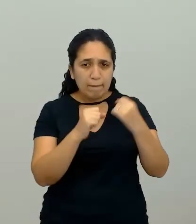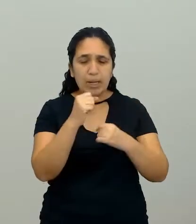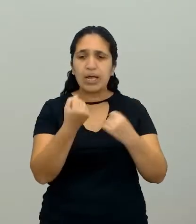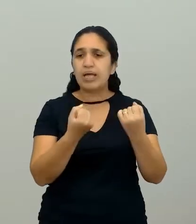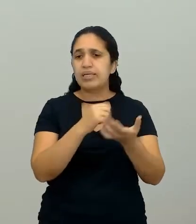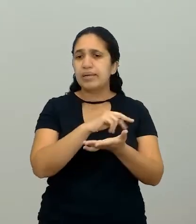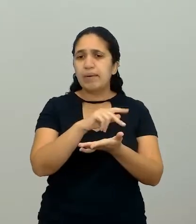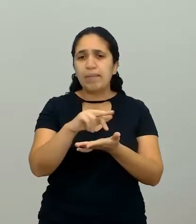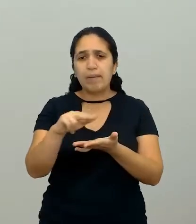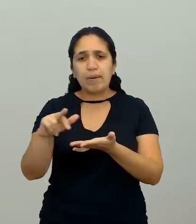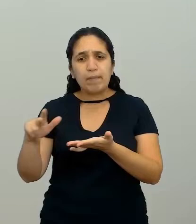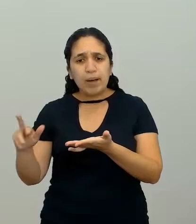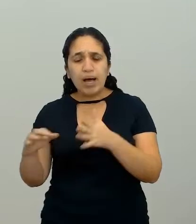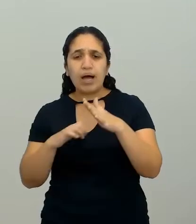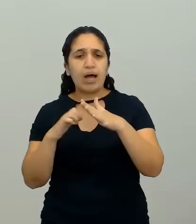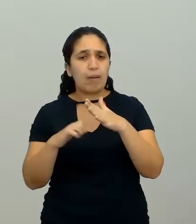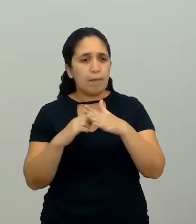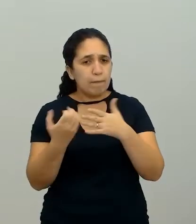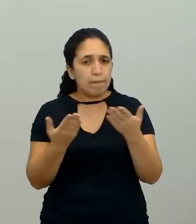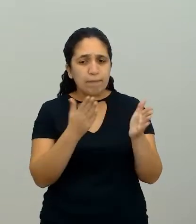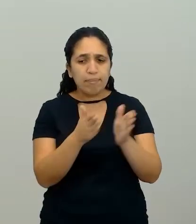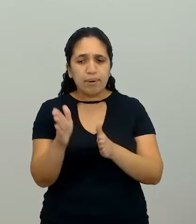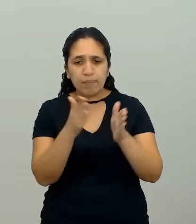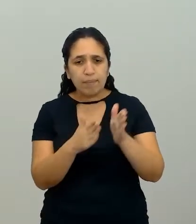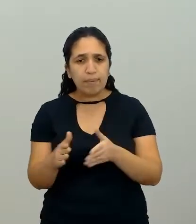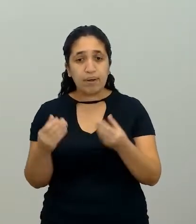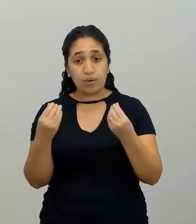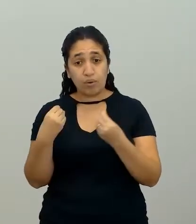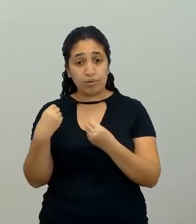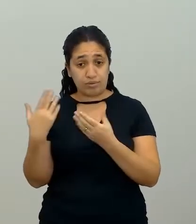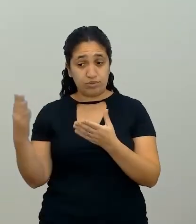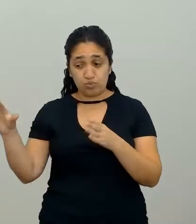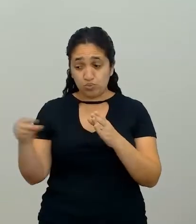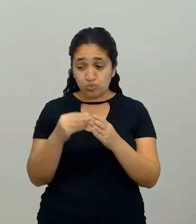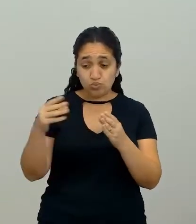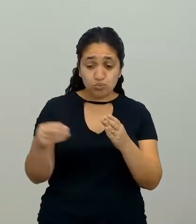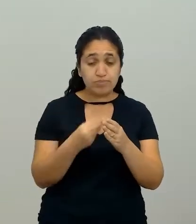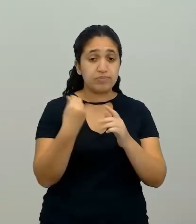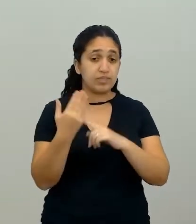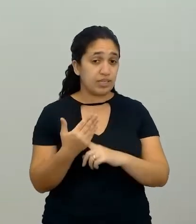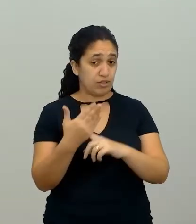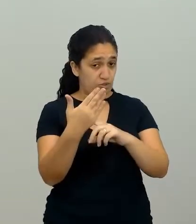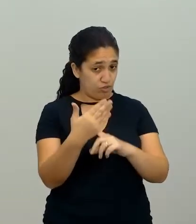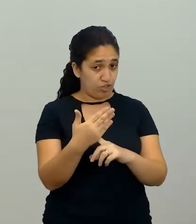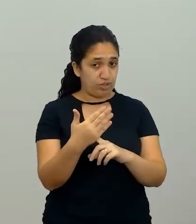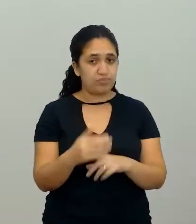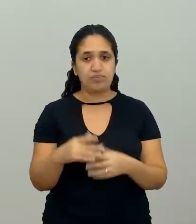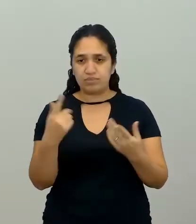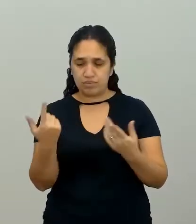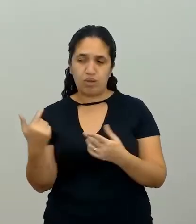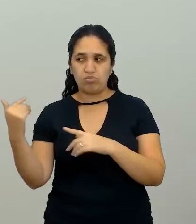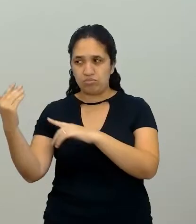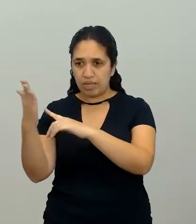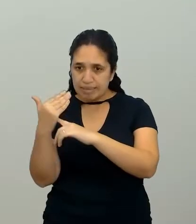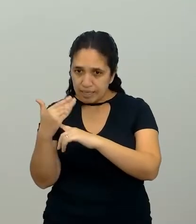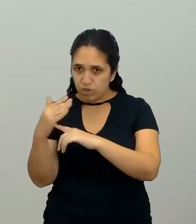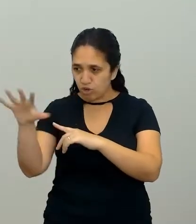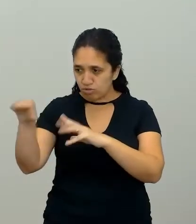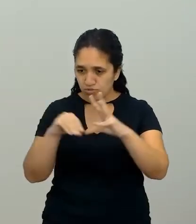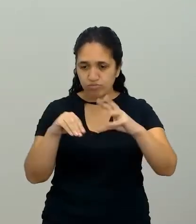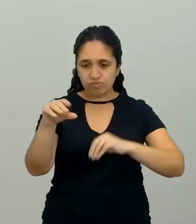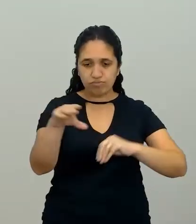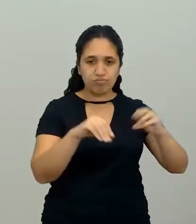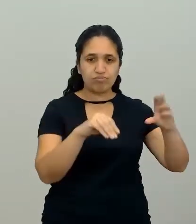desses processos industriais com o emprego das tecnologias. Então, quanto mais tecnologias fossem empregadas